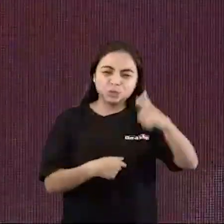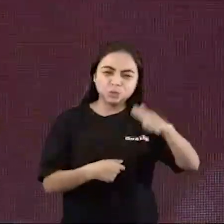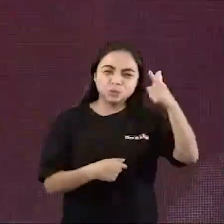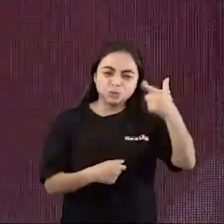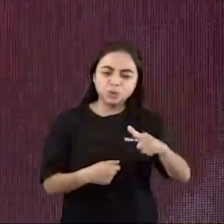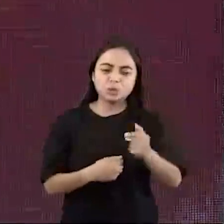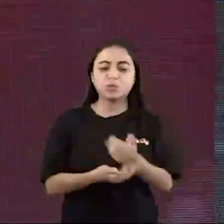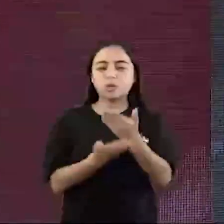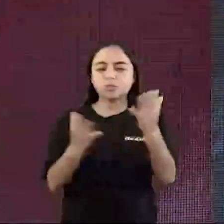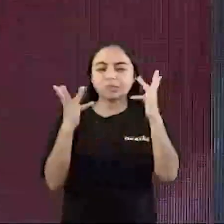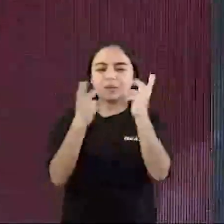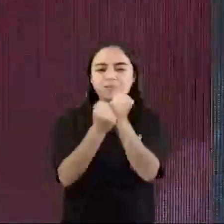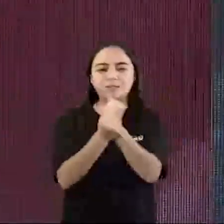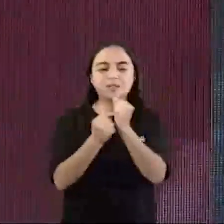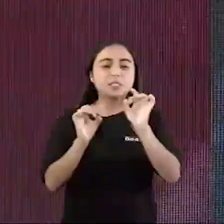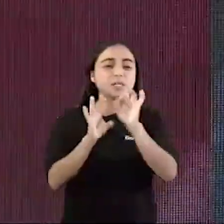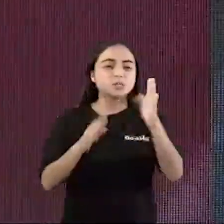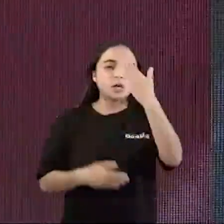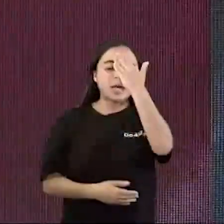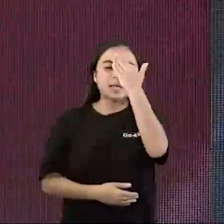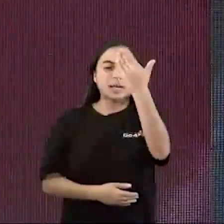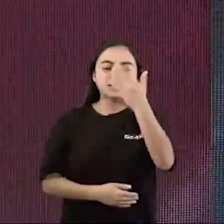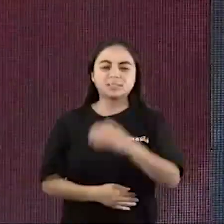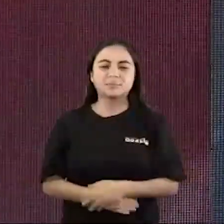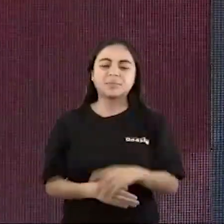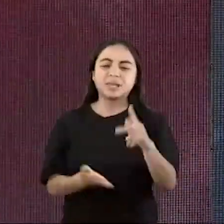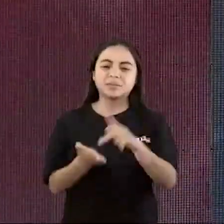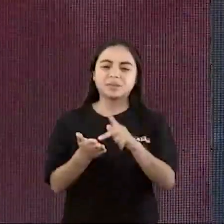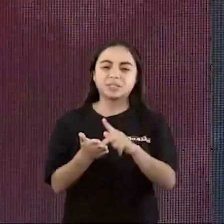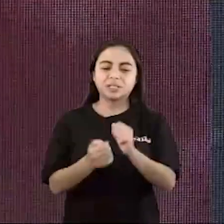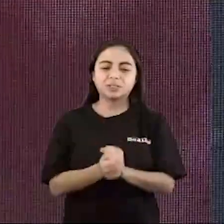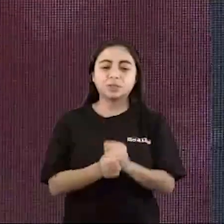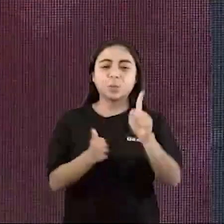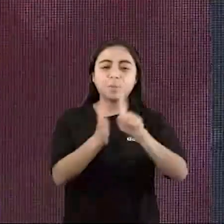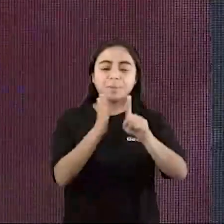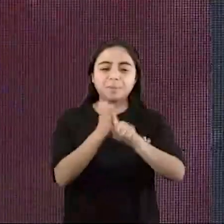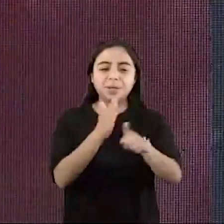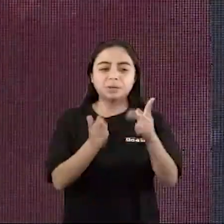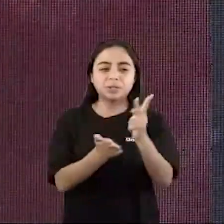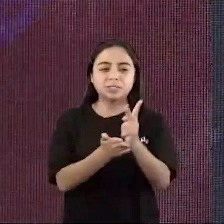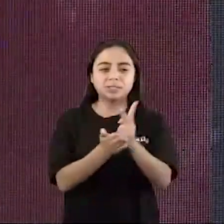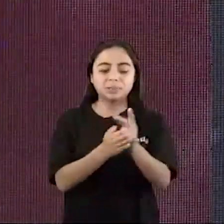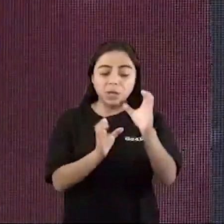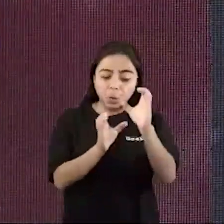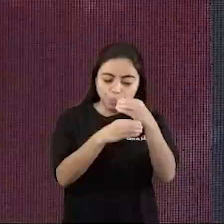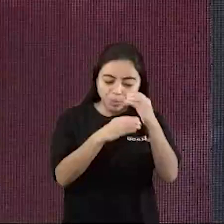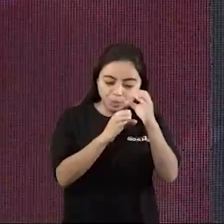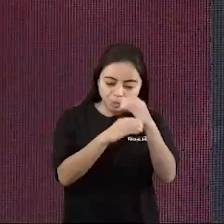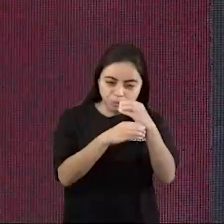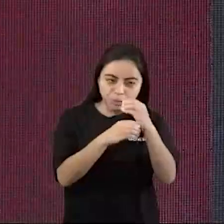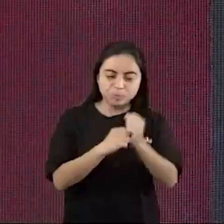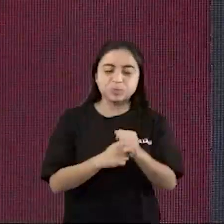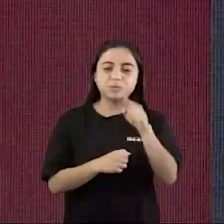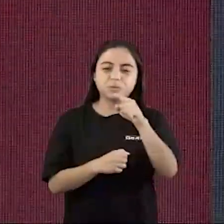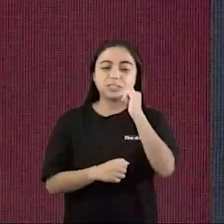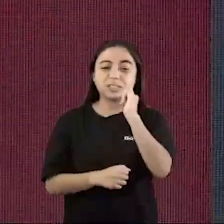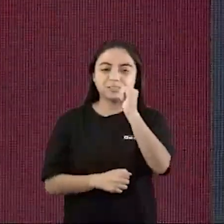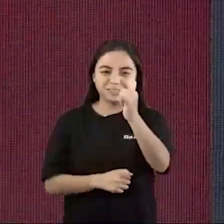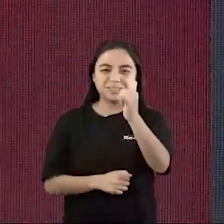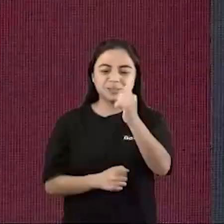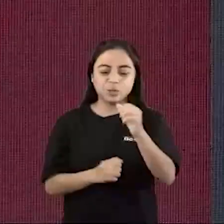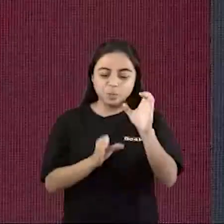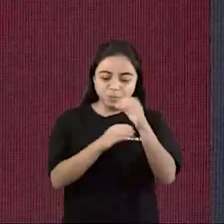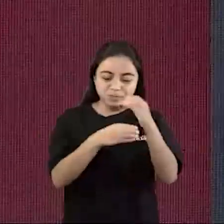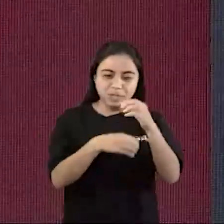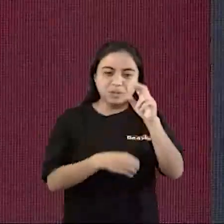gente que só tem a agradecer. E, de fato, uma pergunta recorrente é sobre o microscópio. Então, como você falou, o microscópio